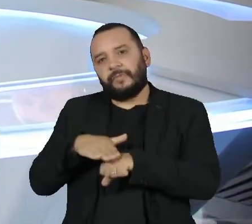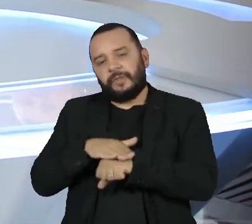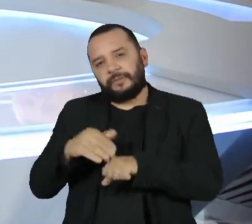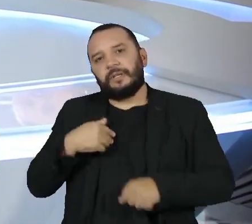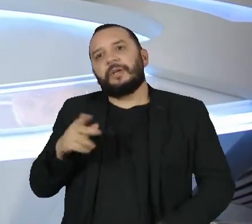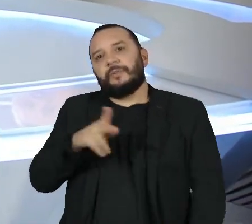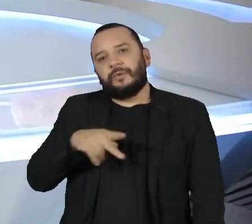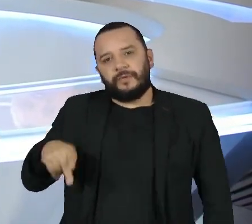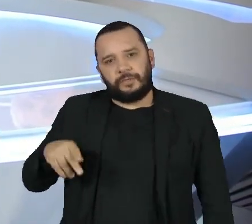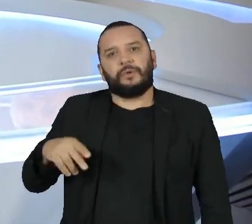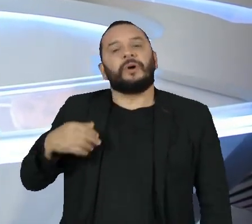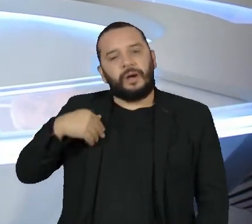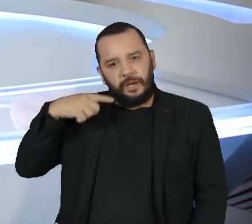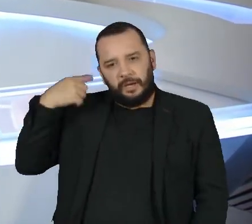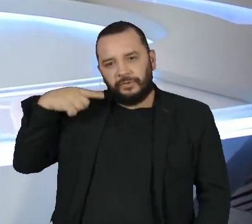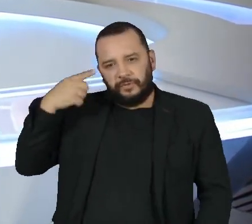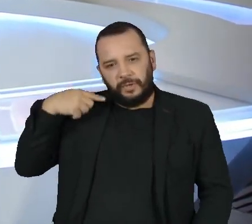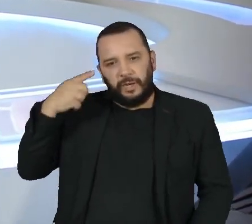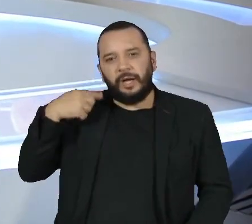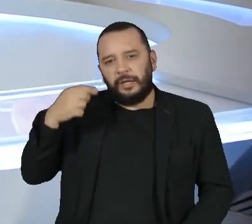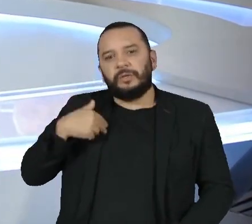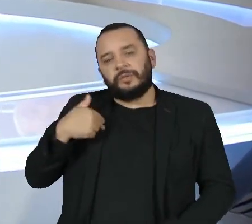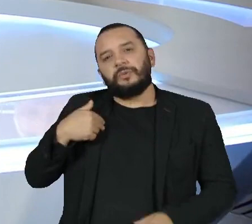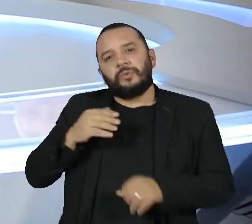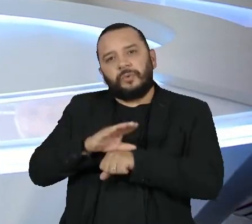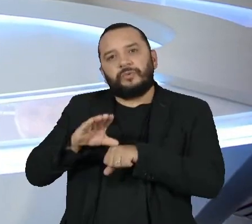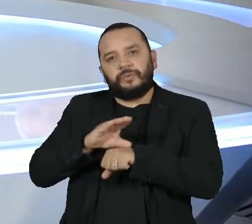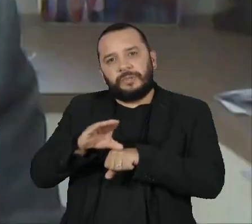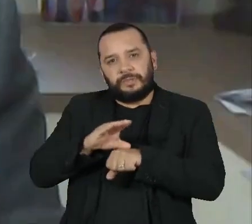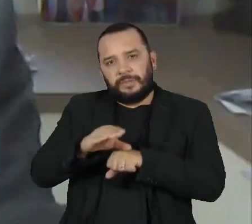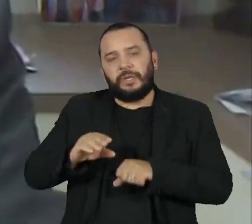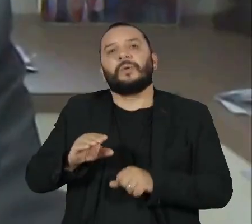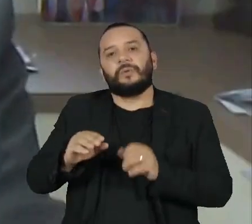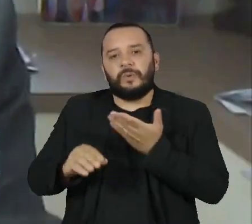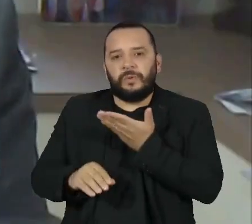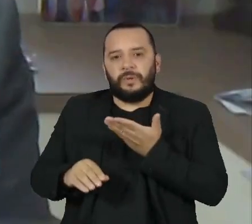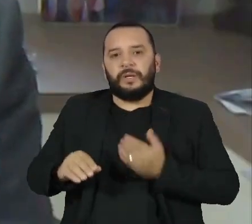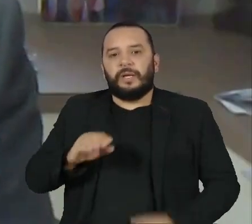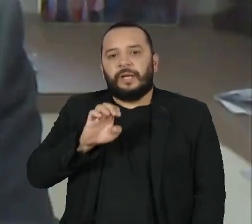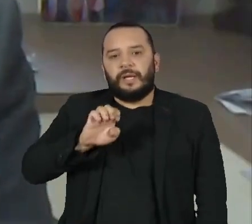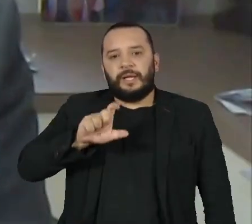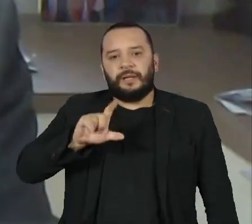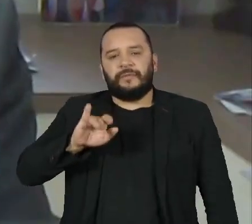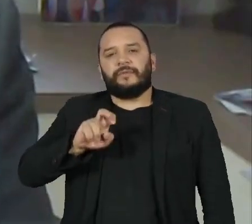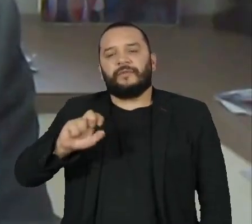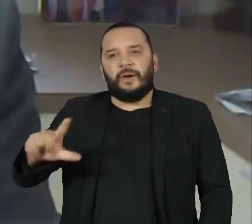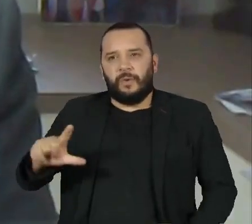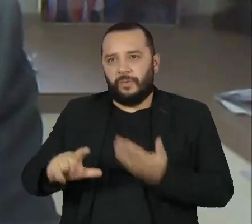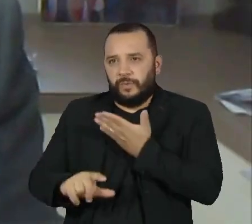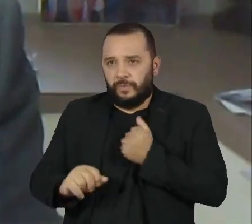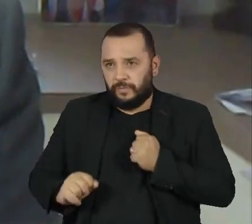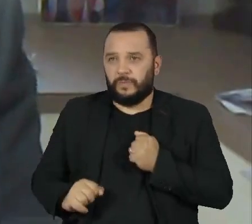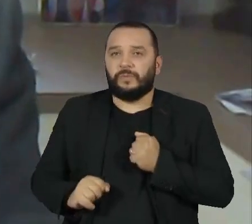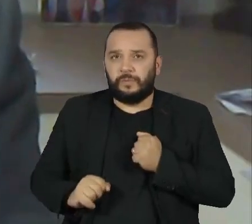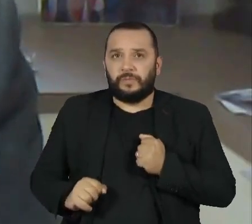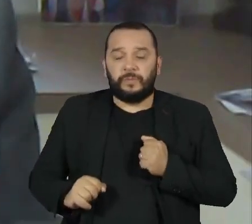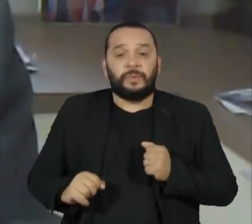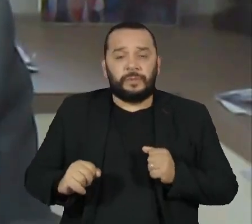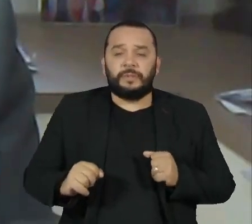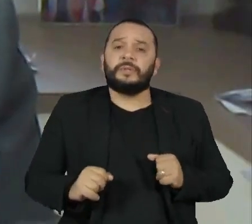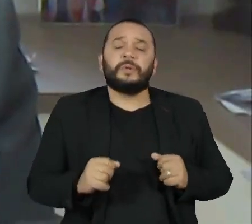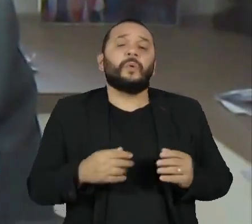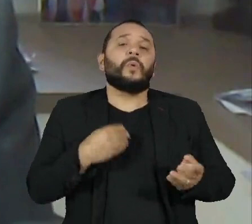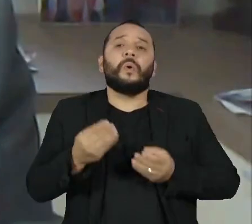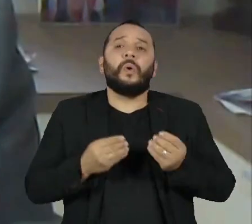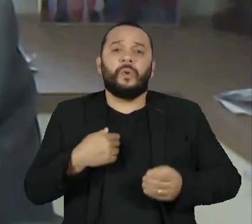Constitucional da Faculdade de São Francisco da USP, Elival Ramos. A censura, ela deve, tecnicamente, ser definida